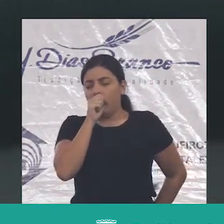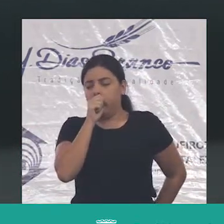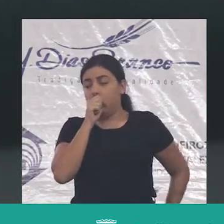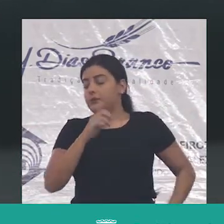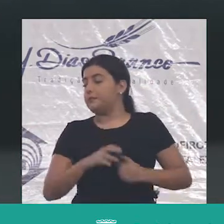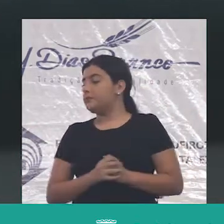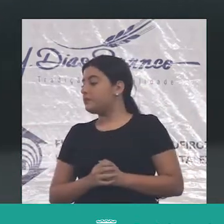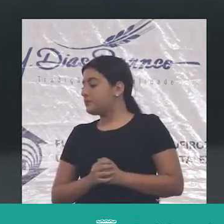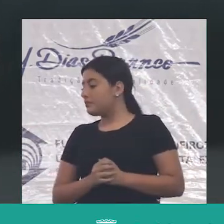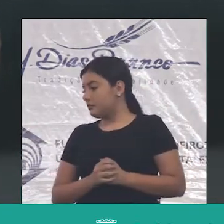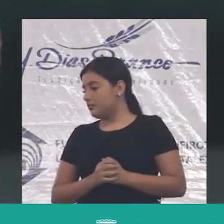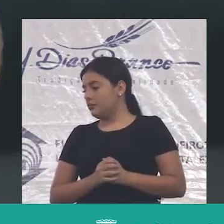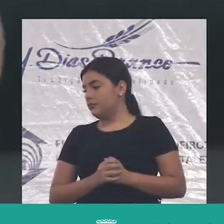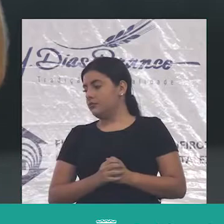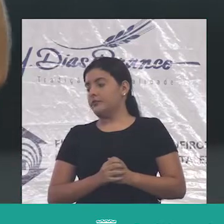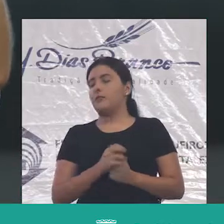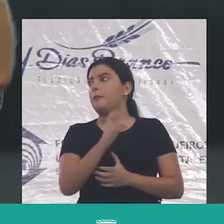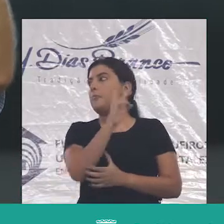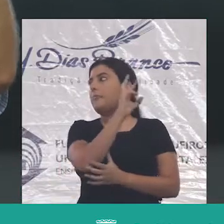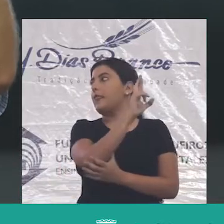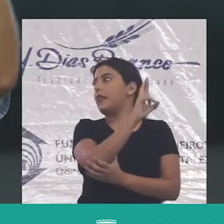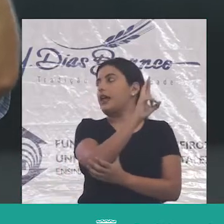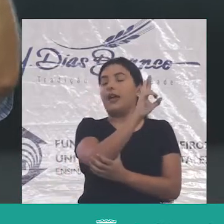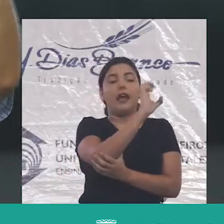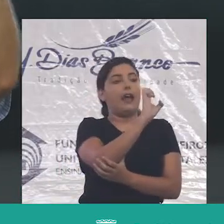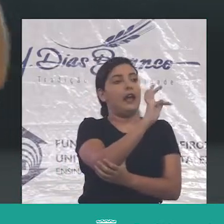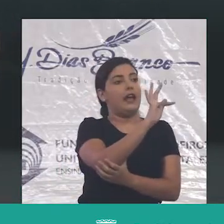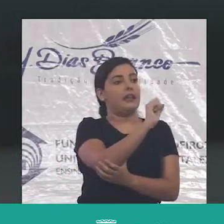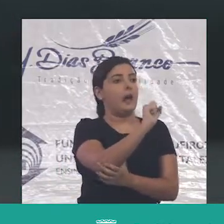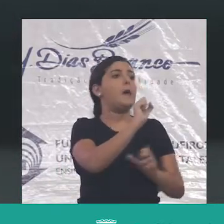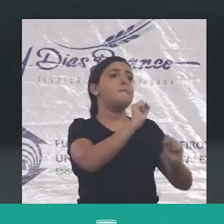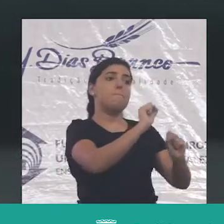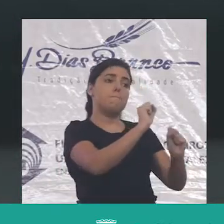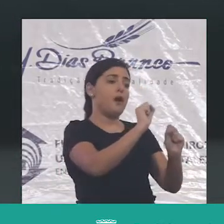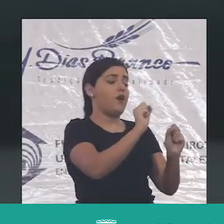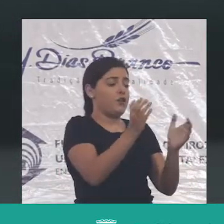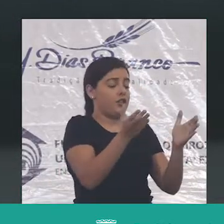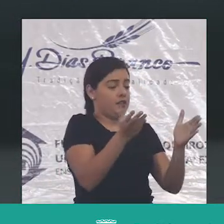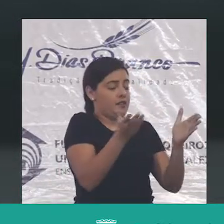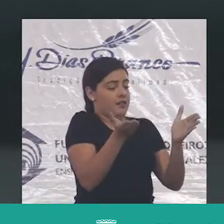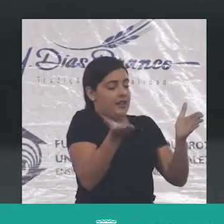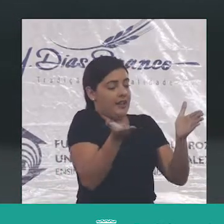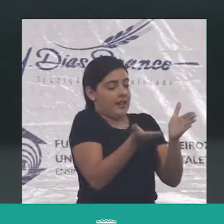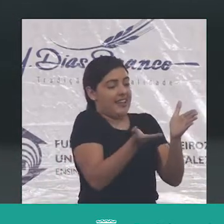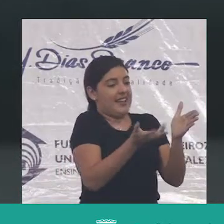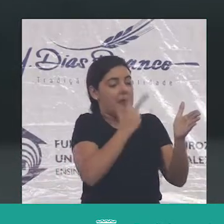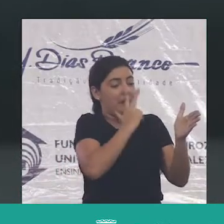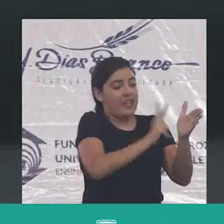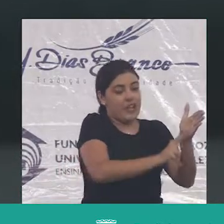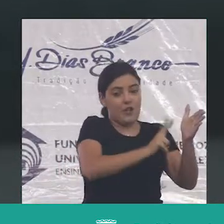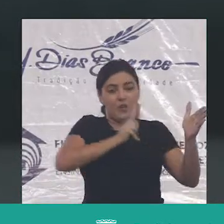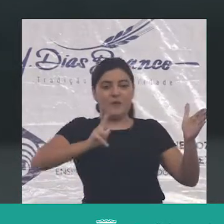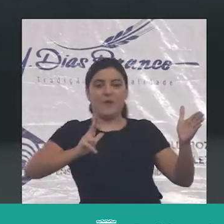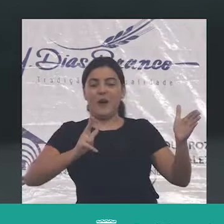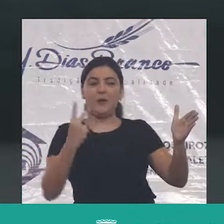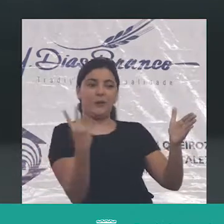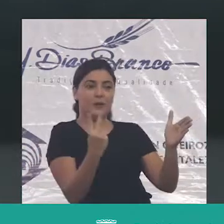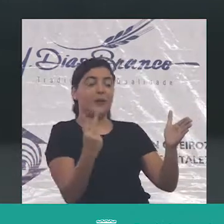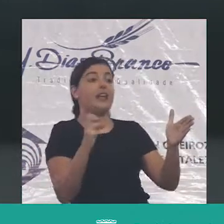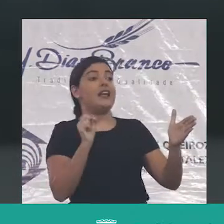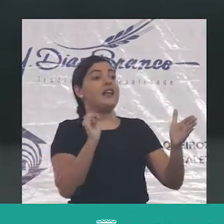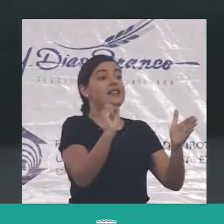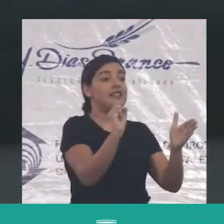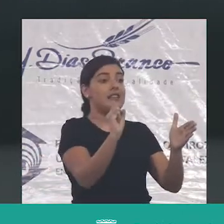Então a secção reta, ela pode ser sim igual à secção transversal, mas apenas quando o prisma